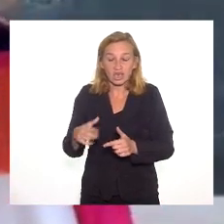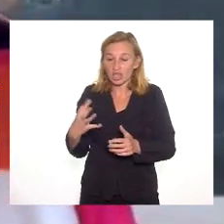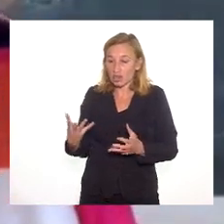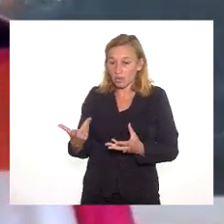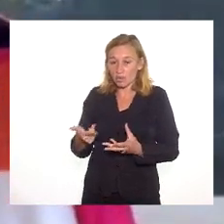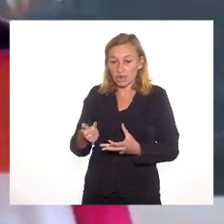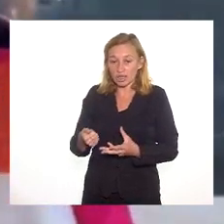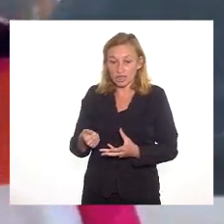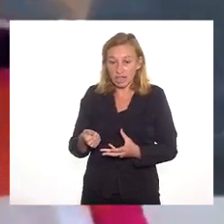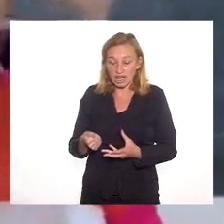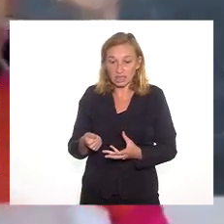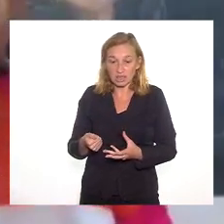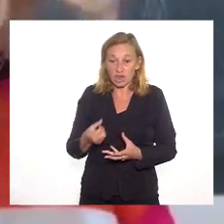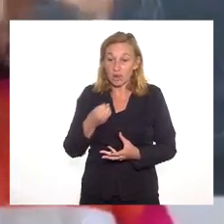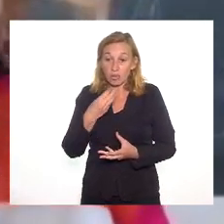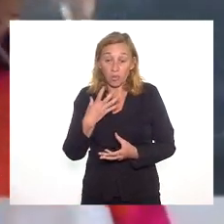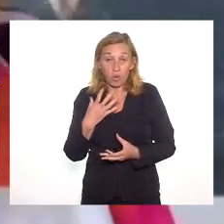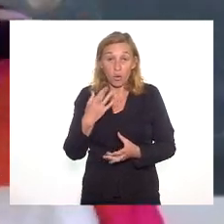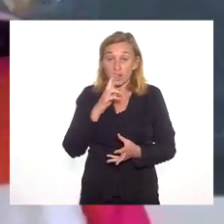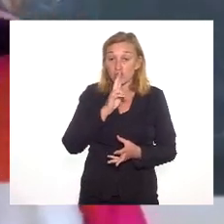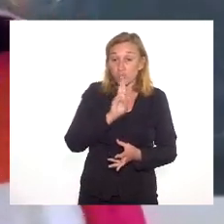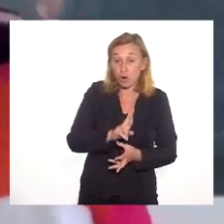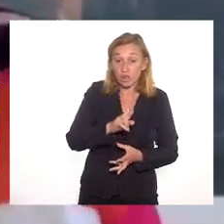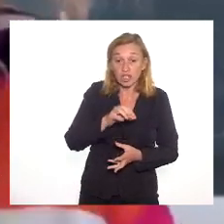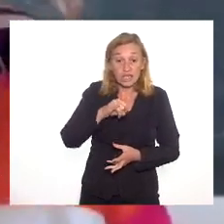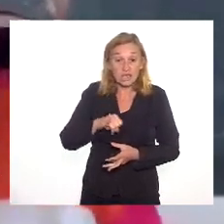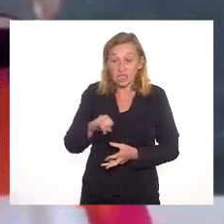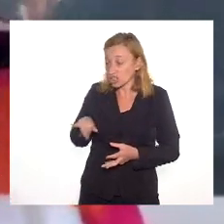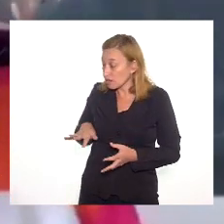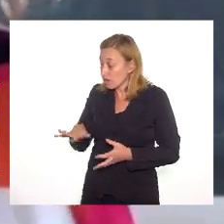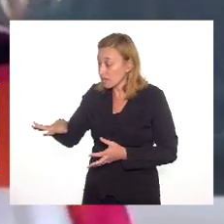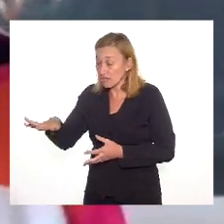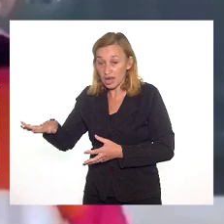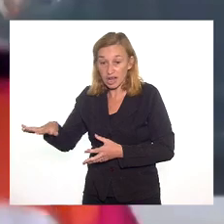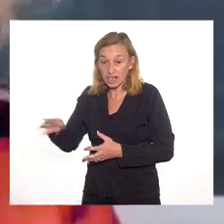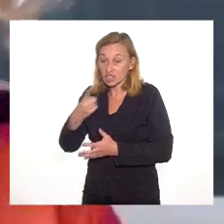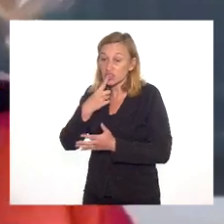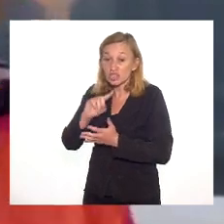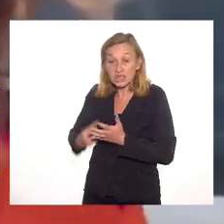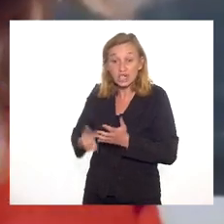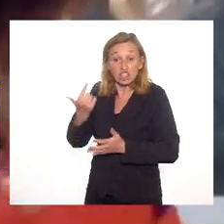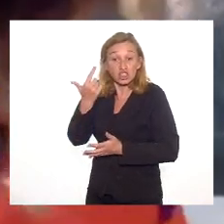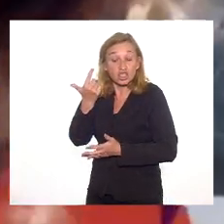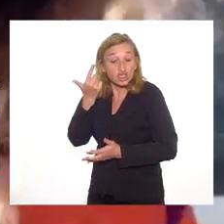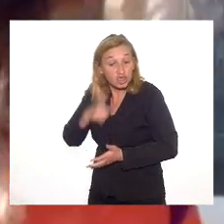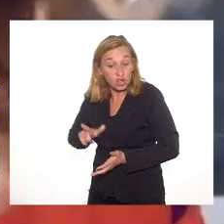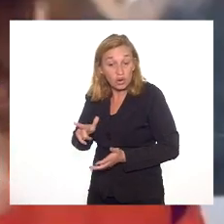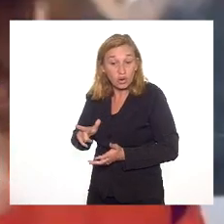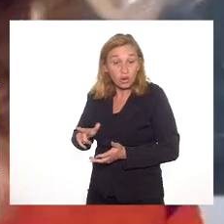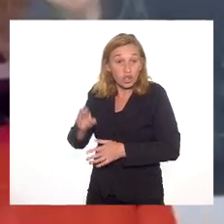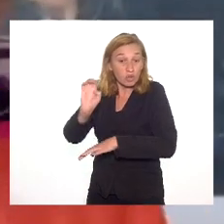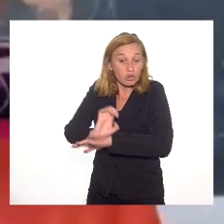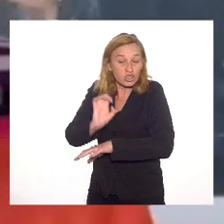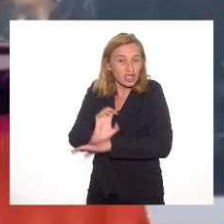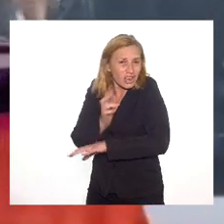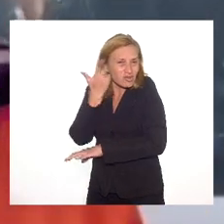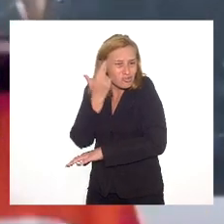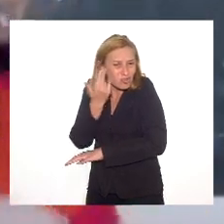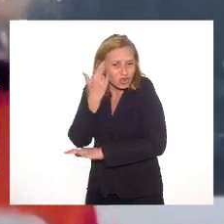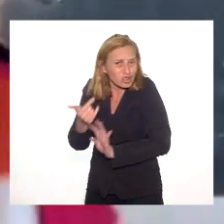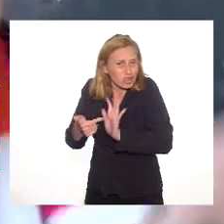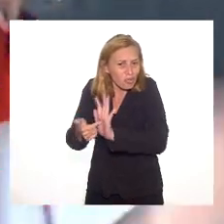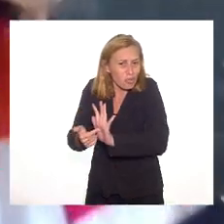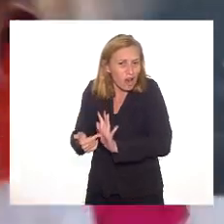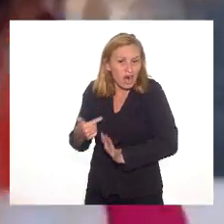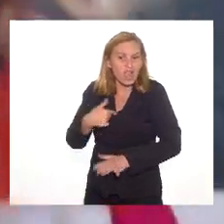excepcional, como com bons resultados, se deixa a favela lavada de sangue de novo e o Estado trate isso com normalidade.